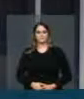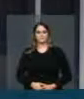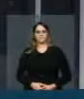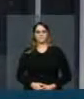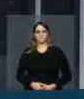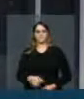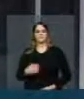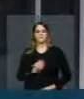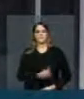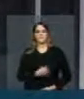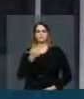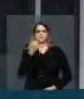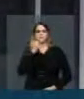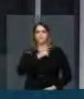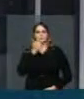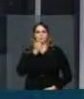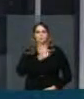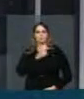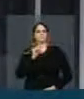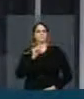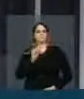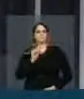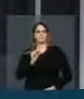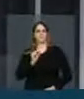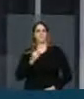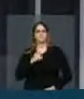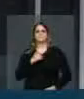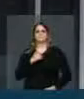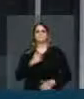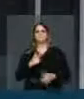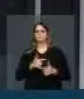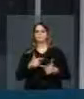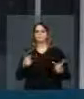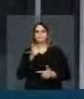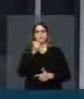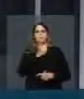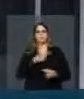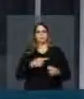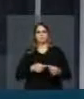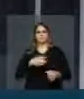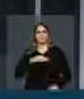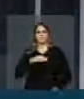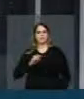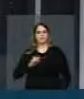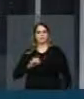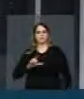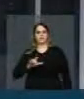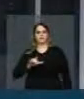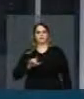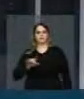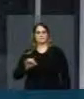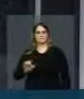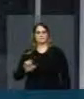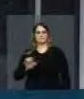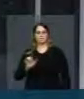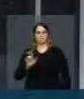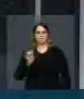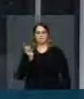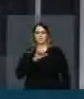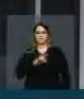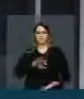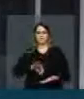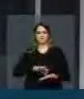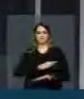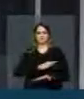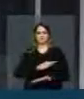Nós conquistamos, e eu tive o privilégio de, soledade na minha terra, pagar, pagar não, assinar, porque quem paga é o